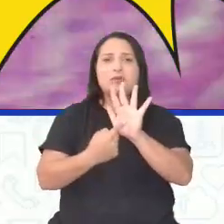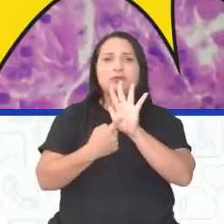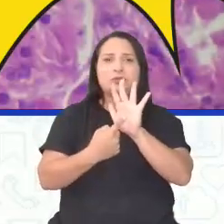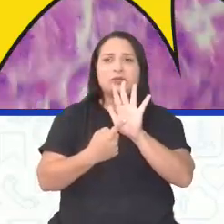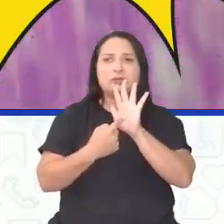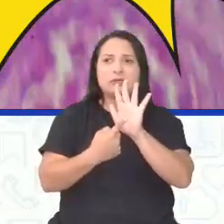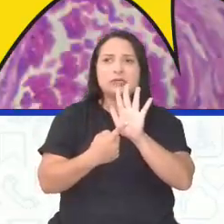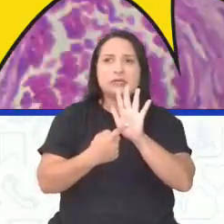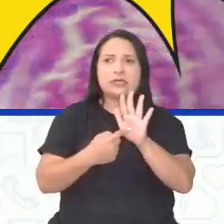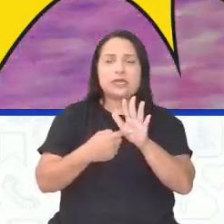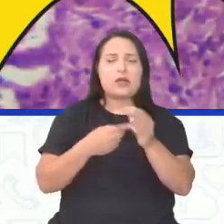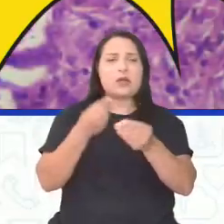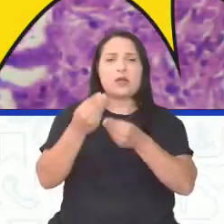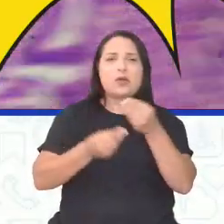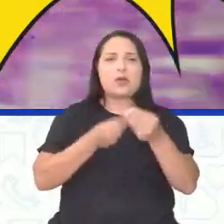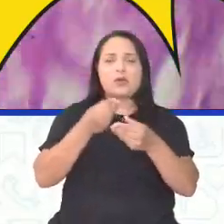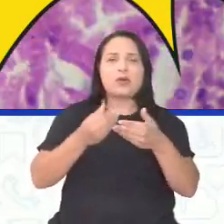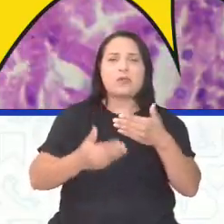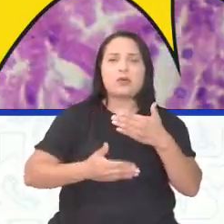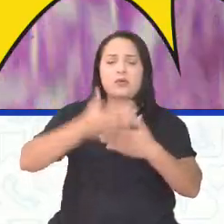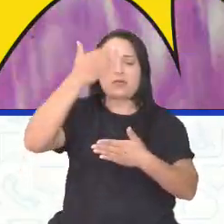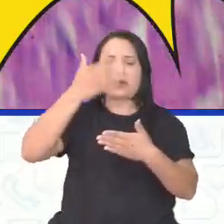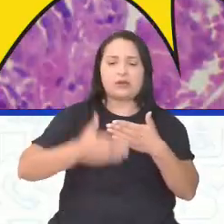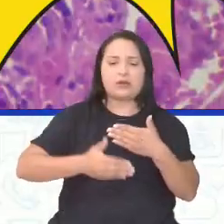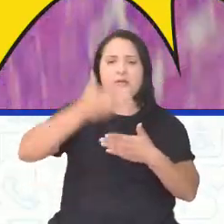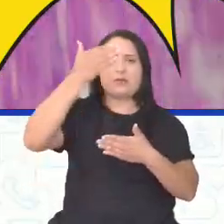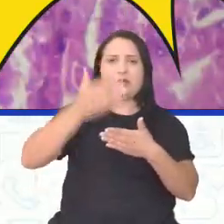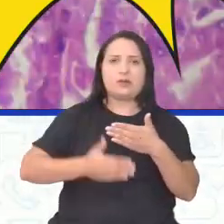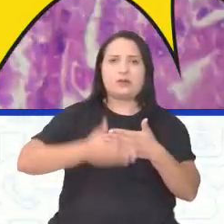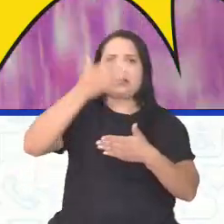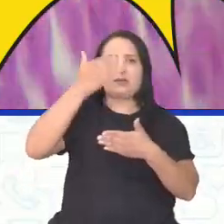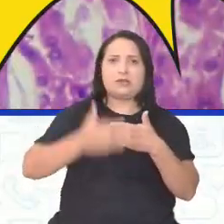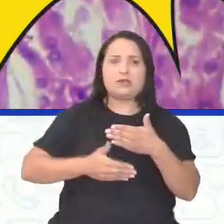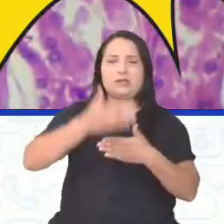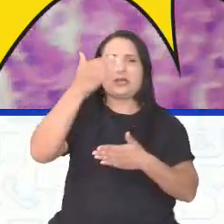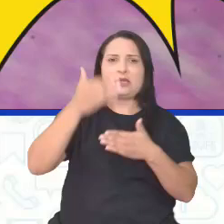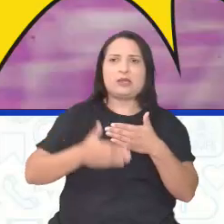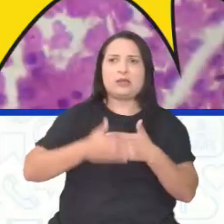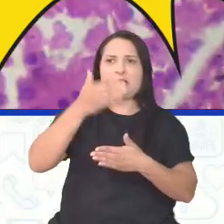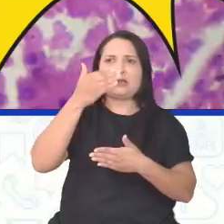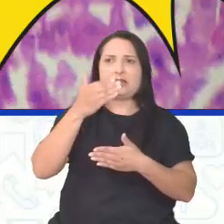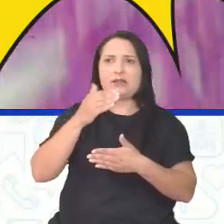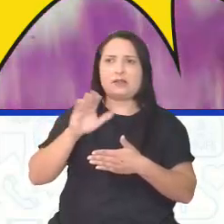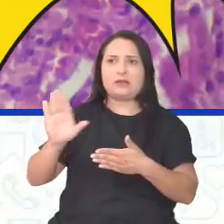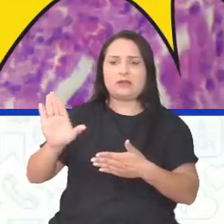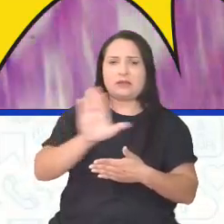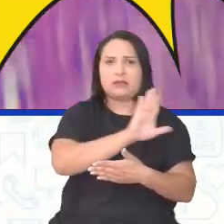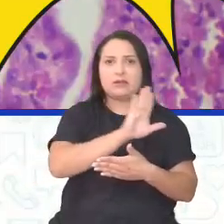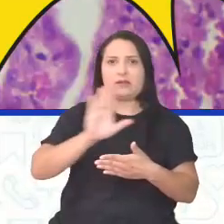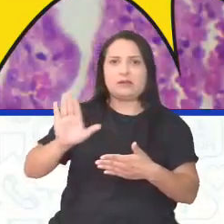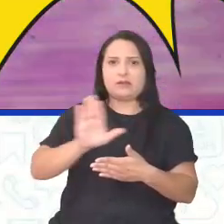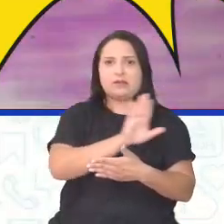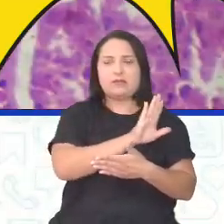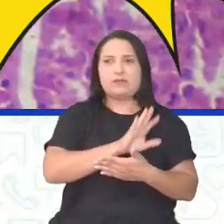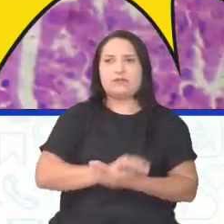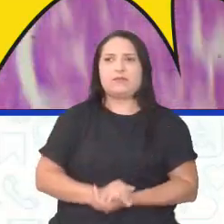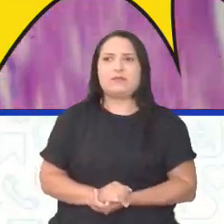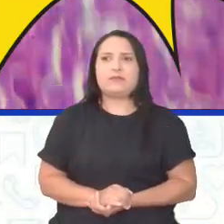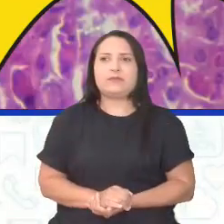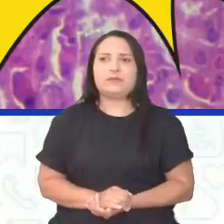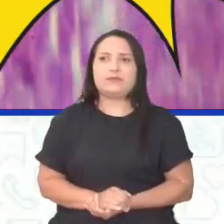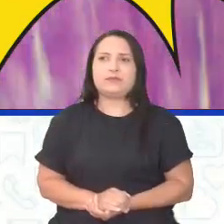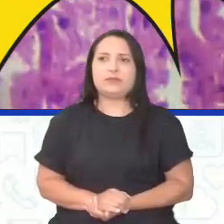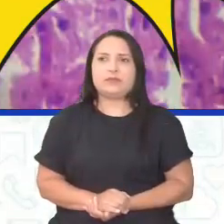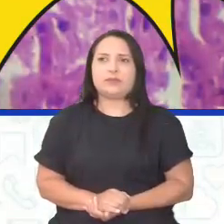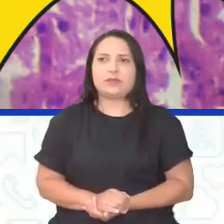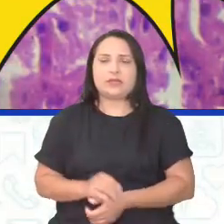passagens aí, seria alguém manuseando rapidamente para a gente poder ver vamos dizer, várias partes em relação a